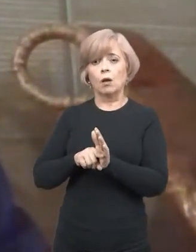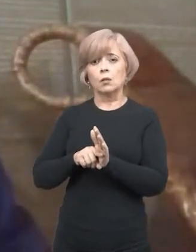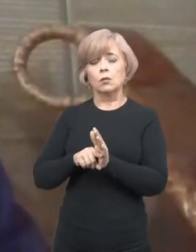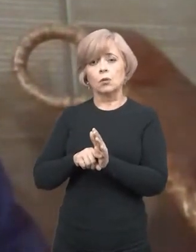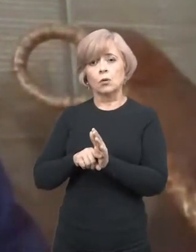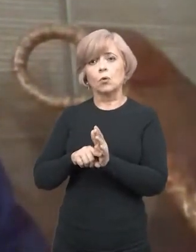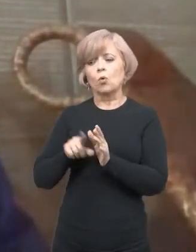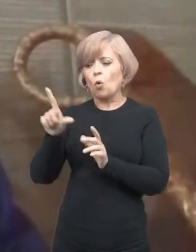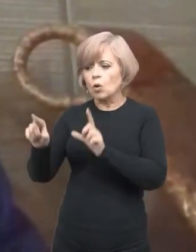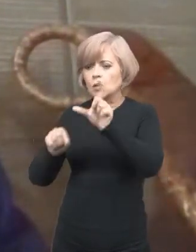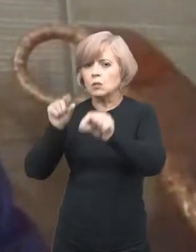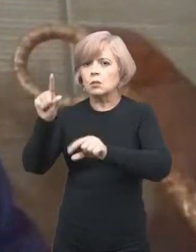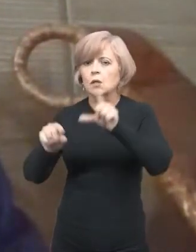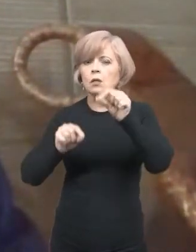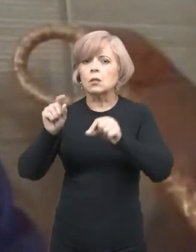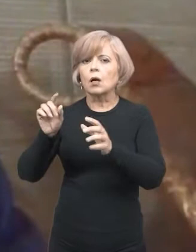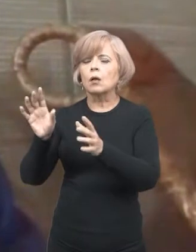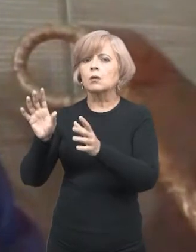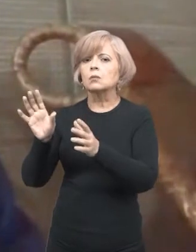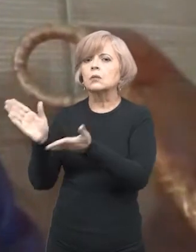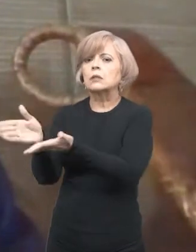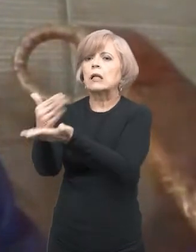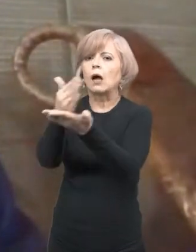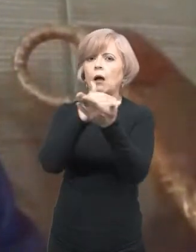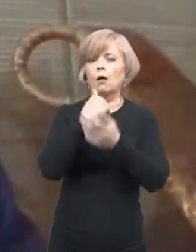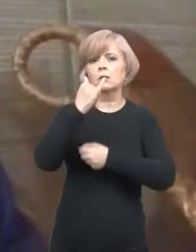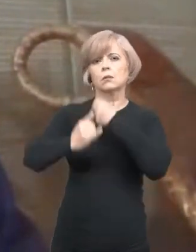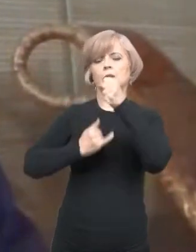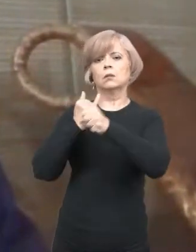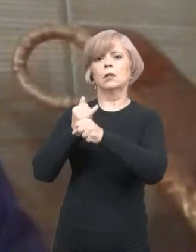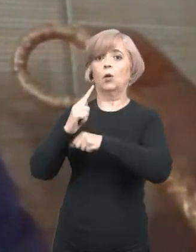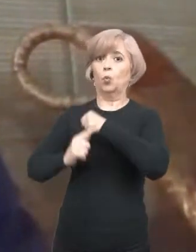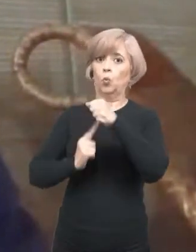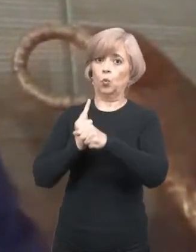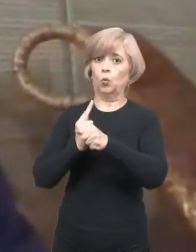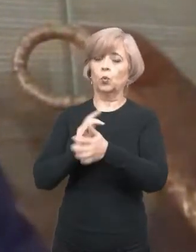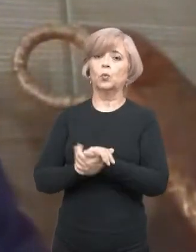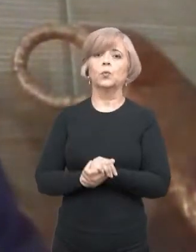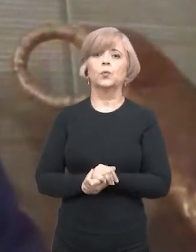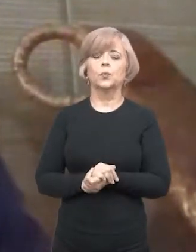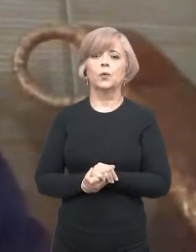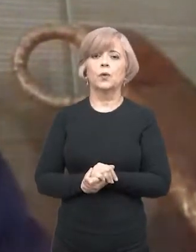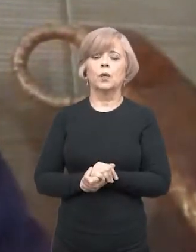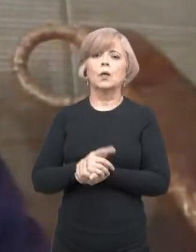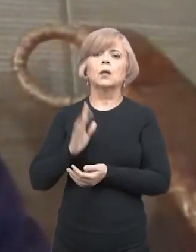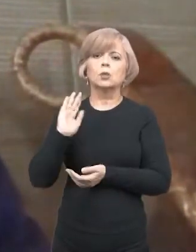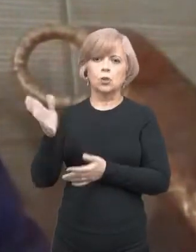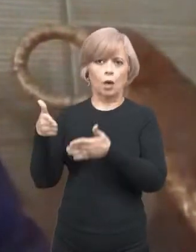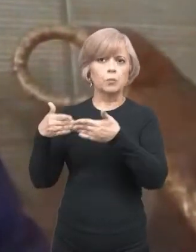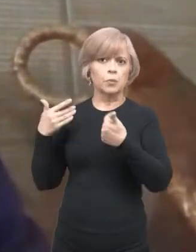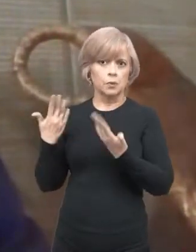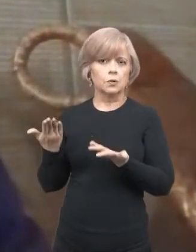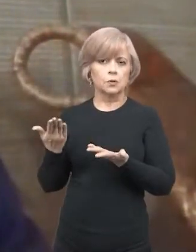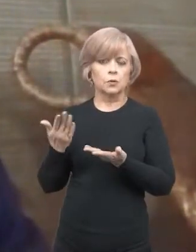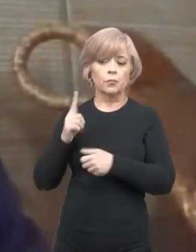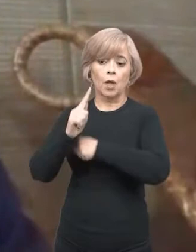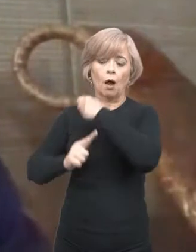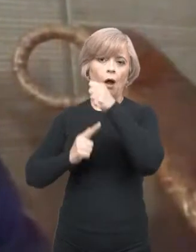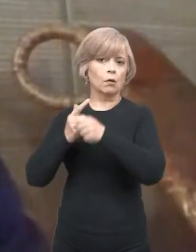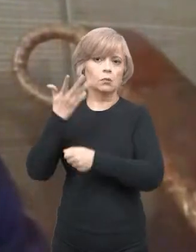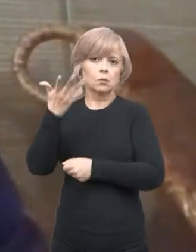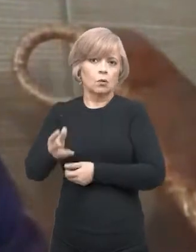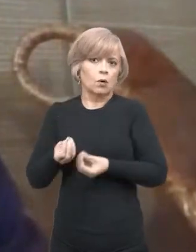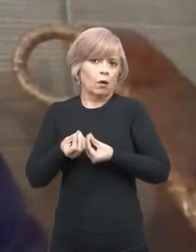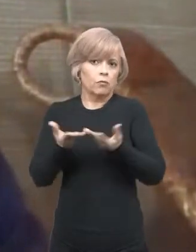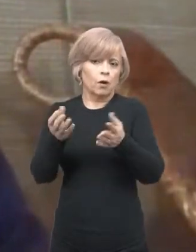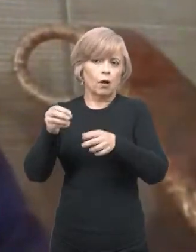com a seleção e obtenção dos dados telemáticos, tal como requerido, e que a Google se